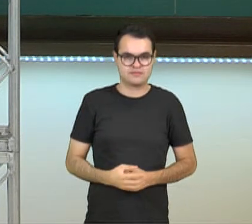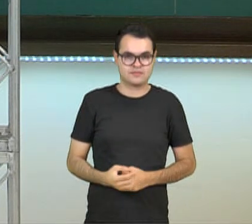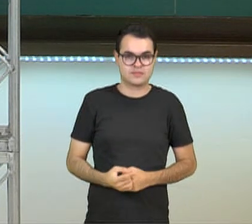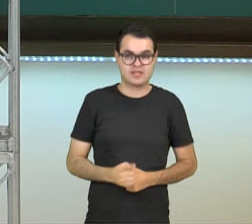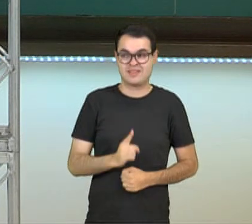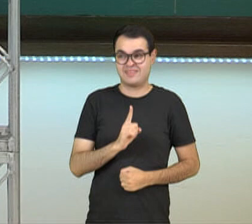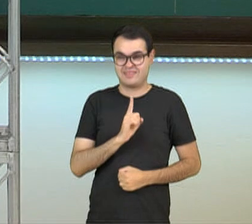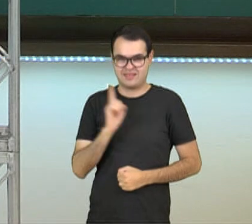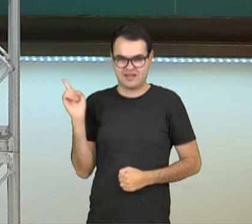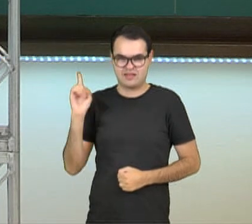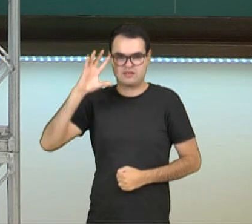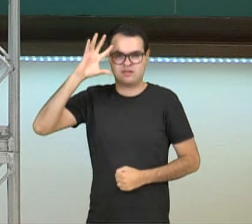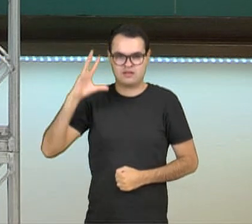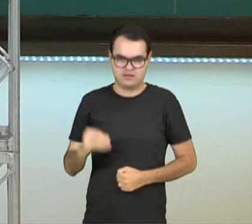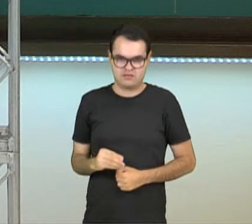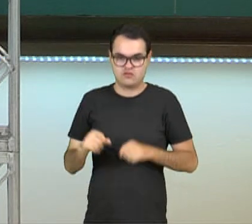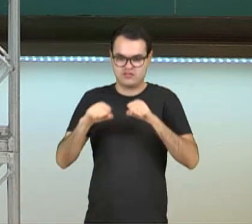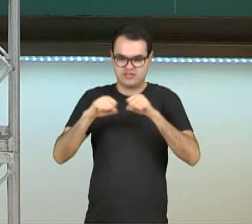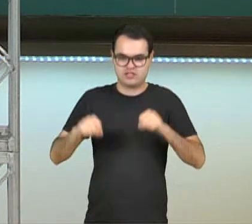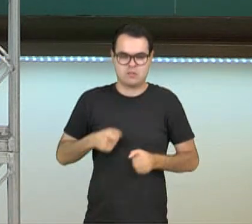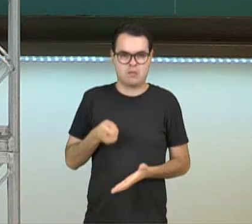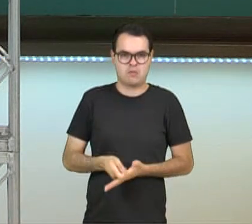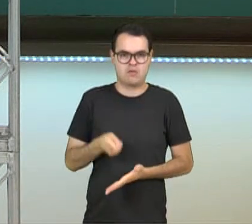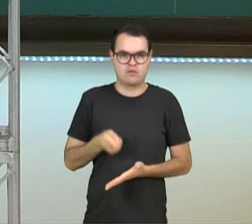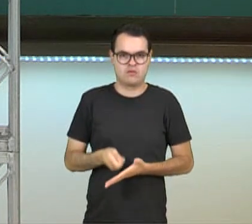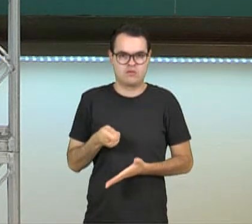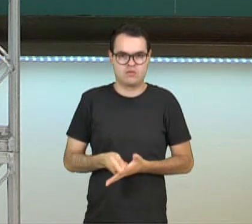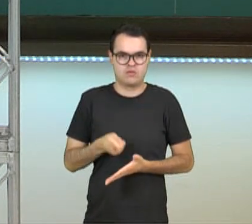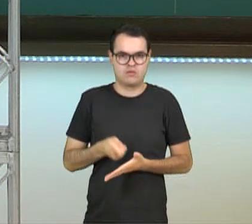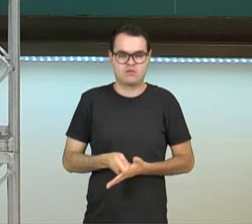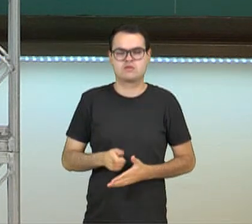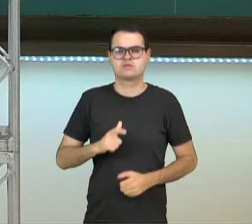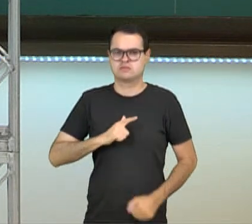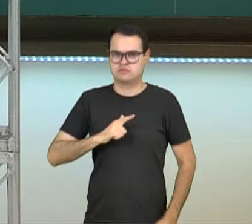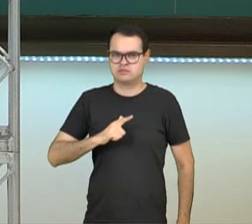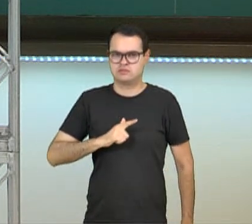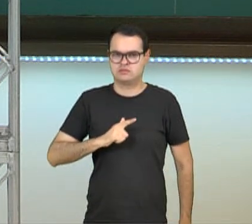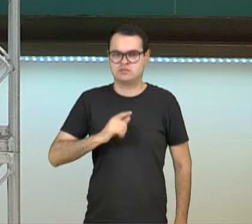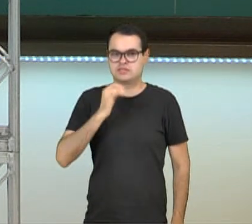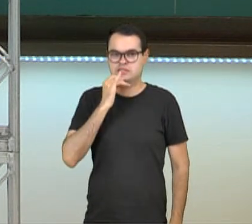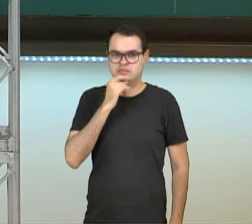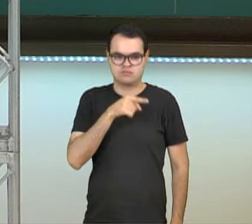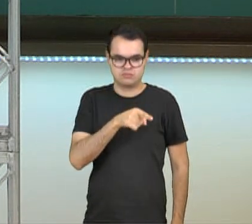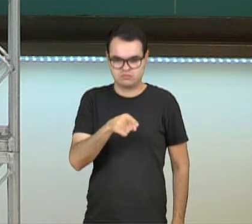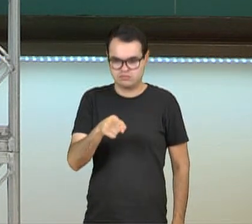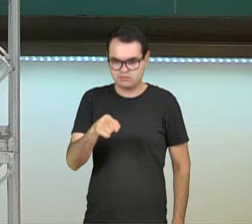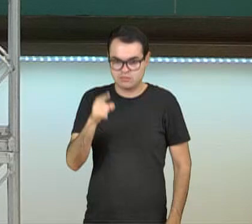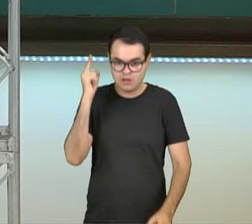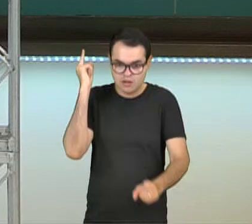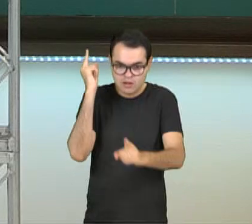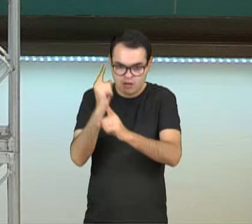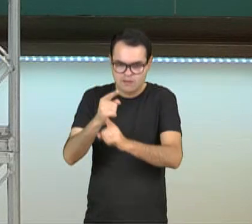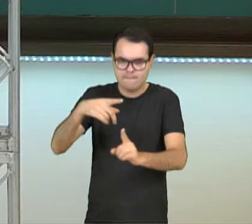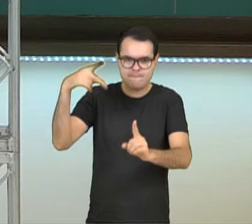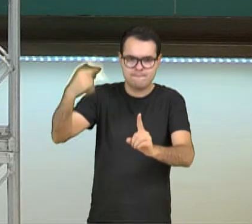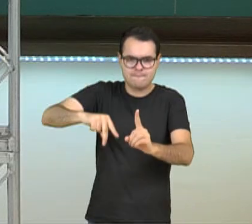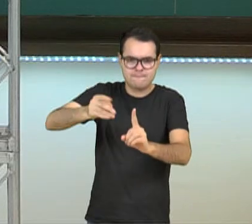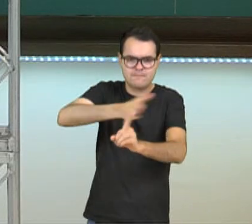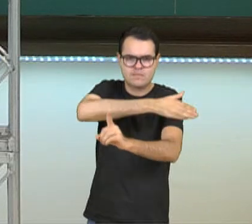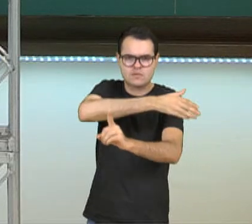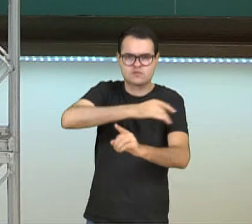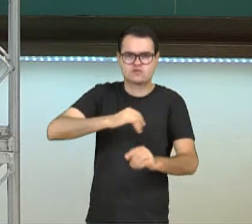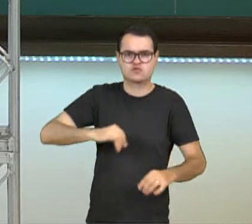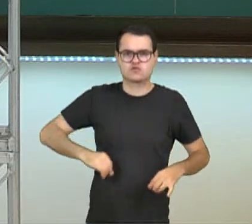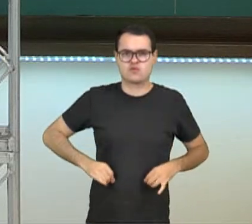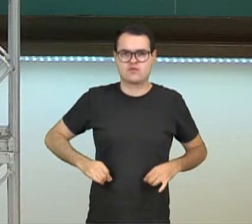na África o sistema, claro, era mais rígido. Existia aí, se fosse pego, apanhava, sofria, né,